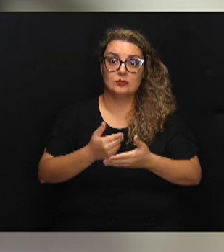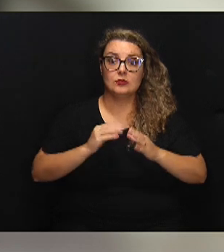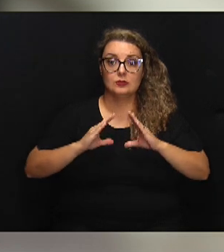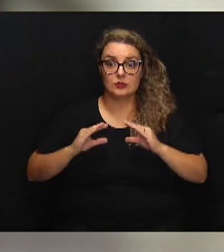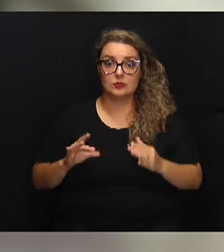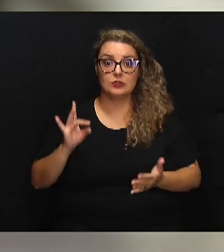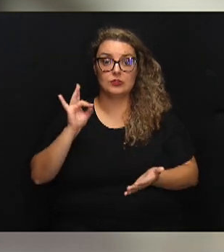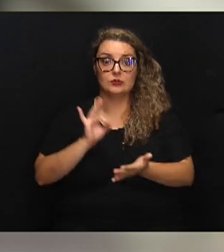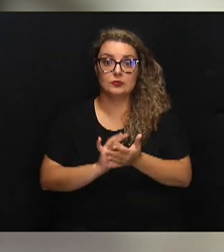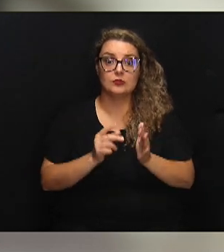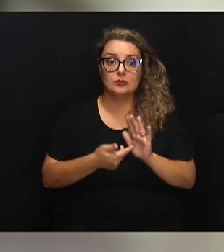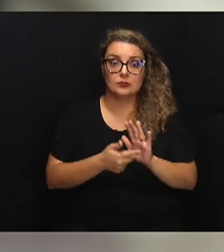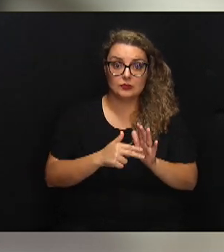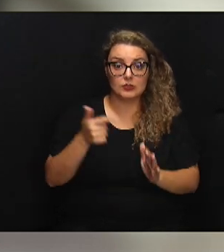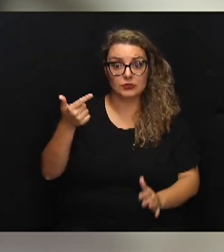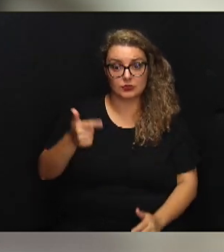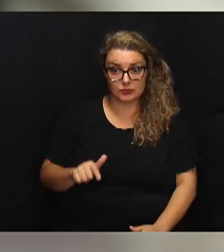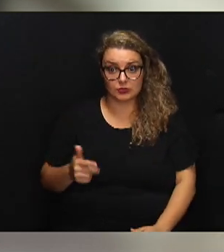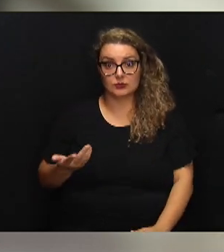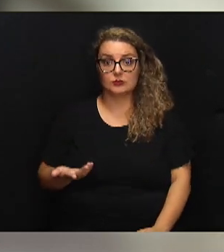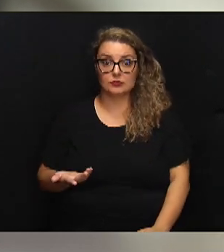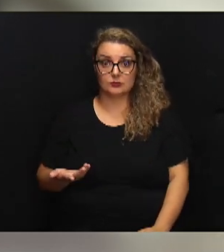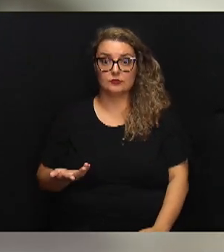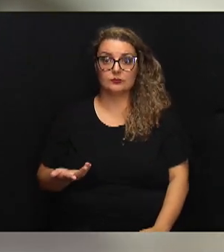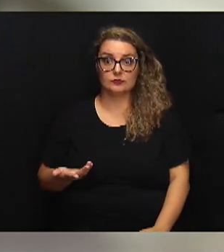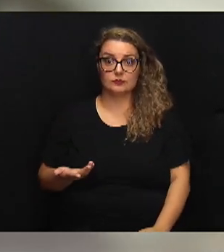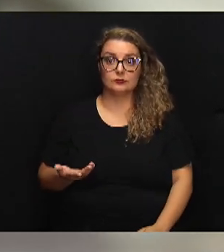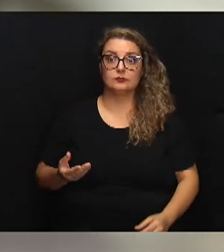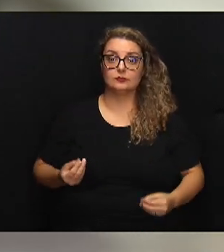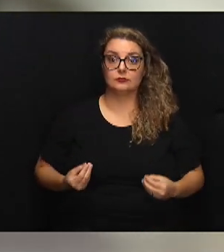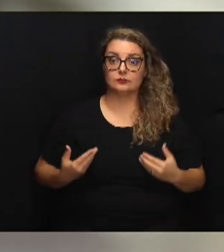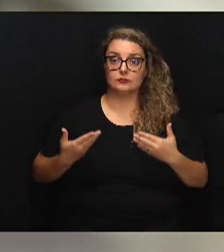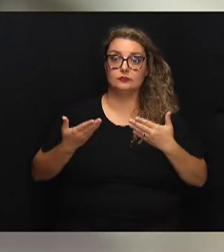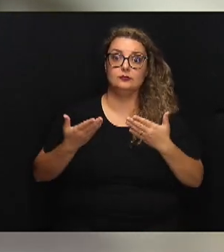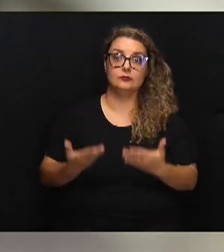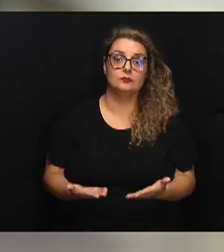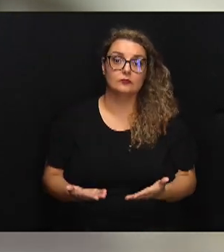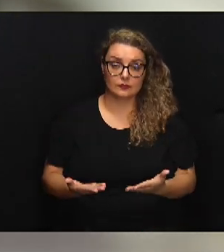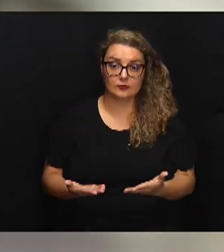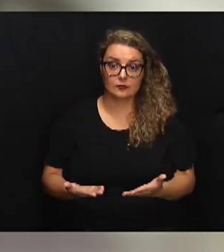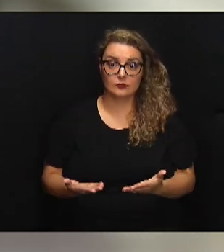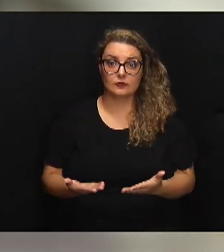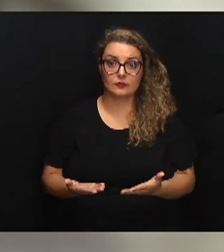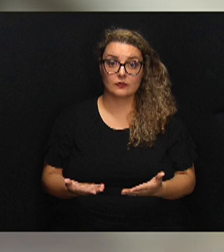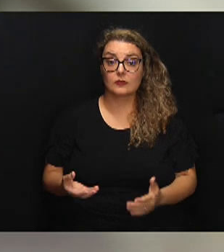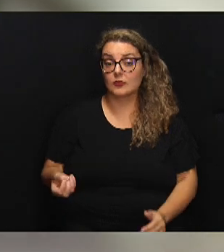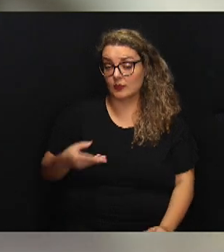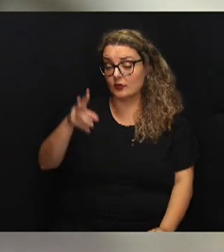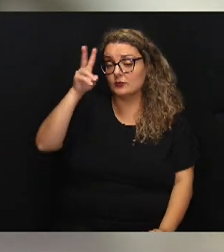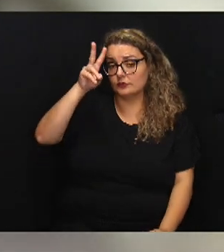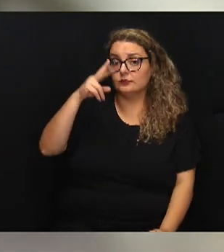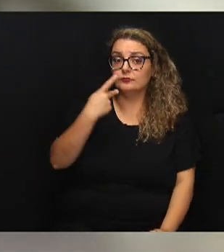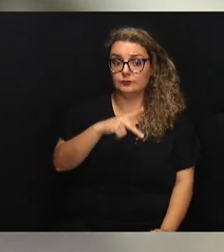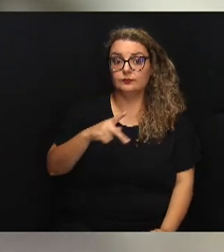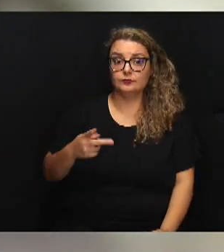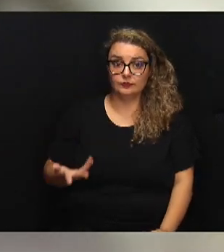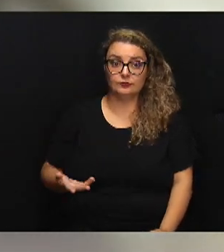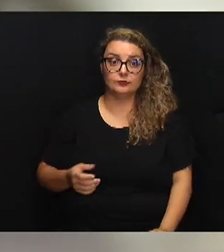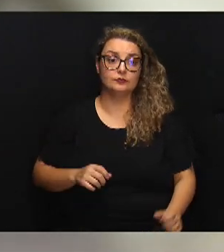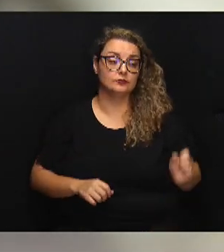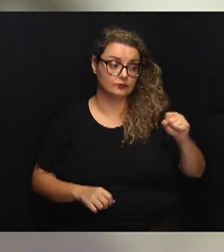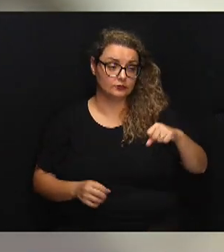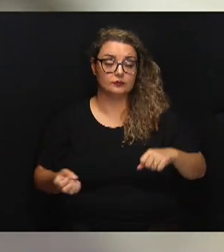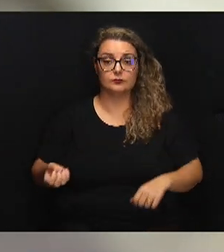fato significativo, né? E traga, né, uma nova história para elas, né? Um novo momento para a